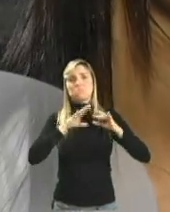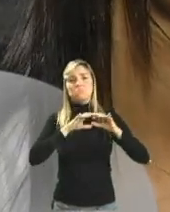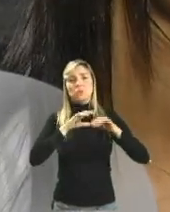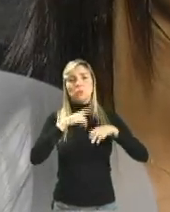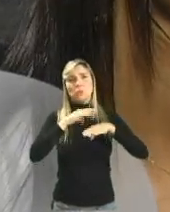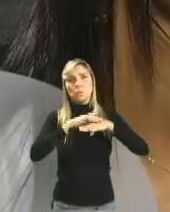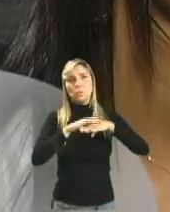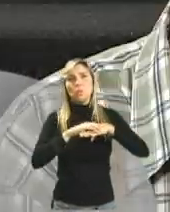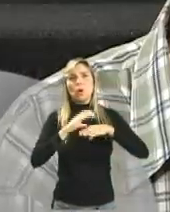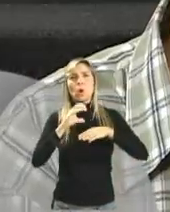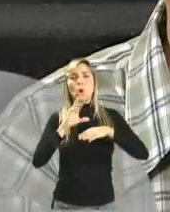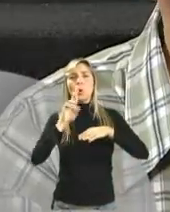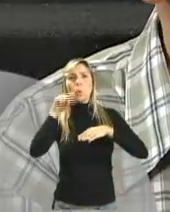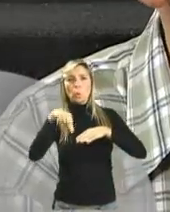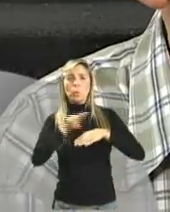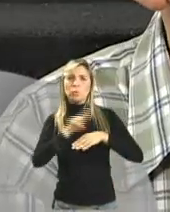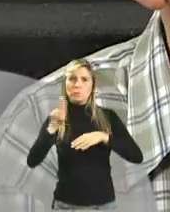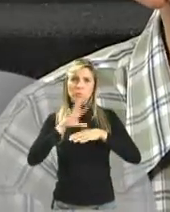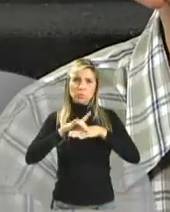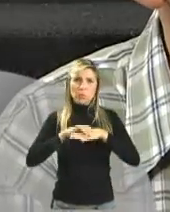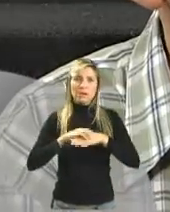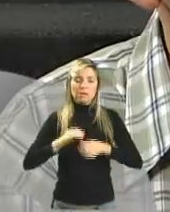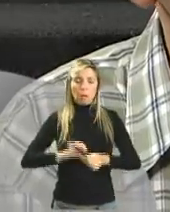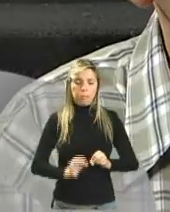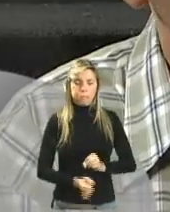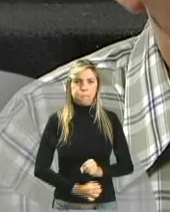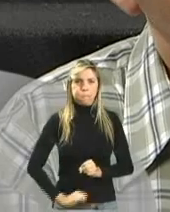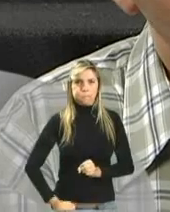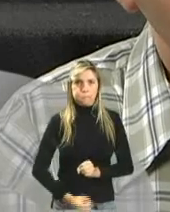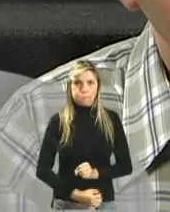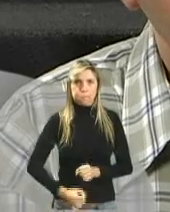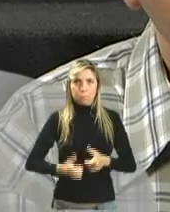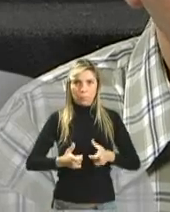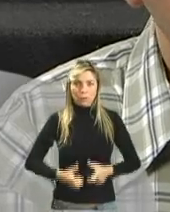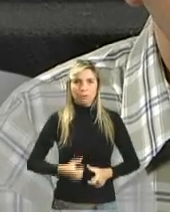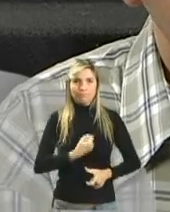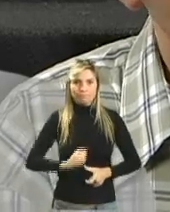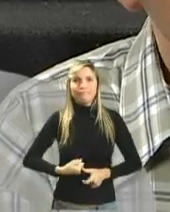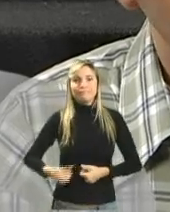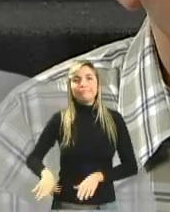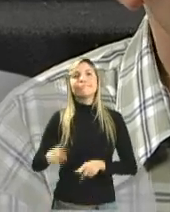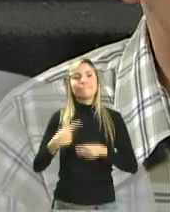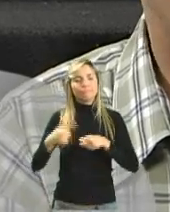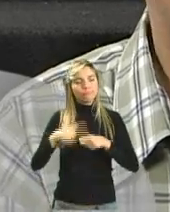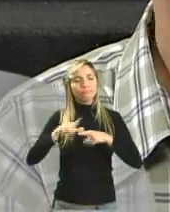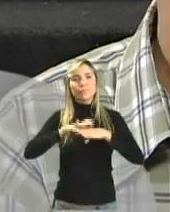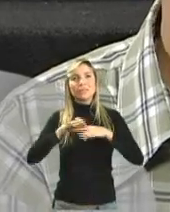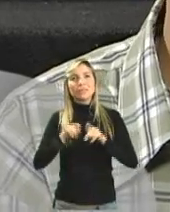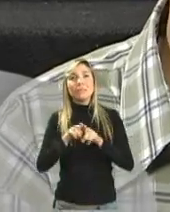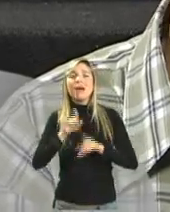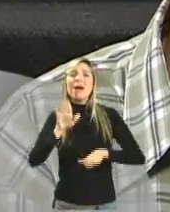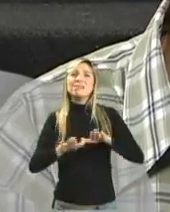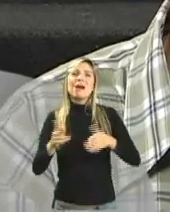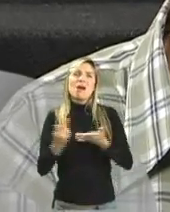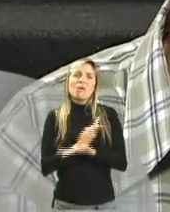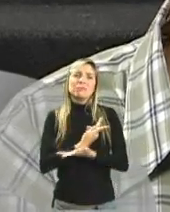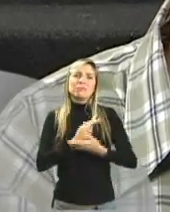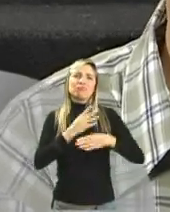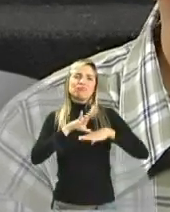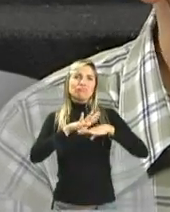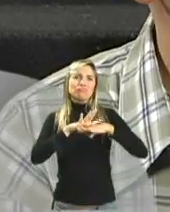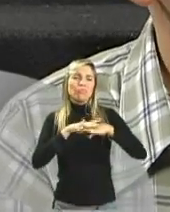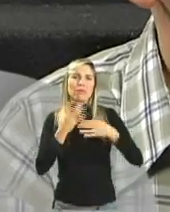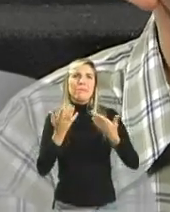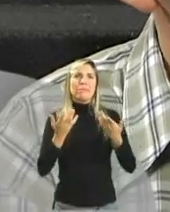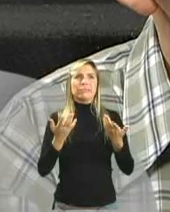inflamatórias crônicas, como a doença de Crohn, para o intestino grosso, e também próprio trauma, né? Vítimas